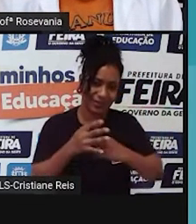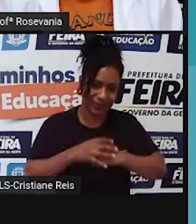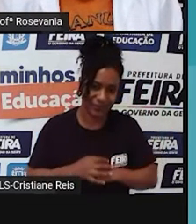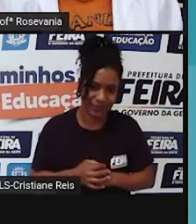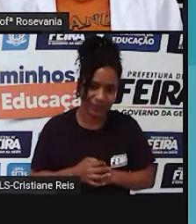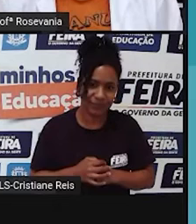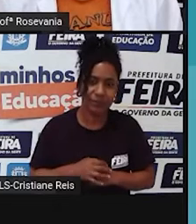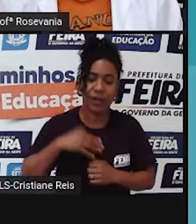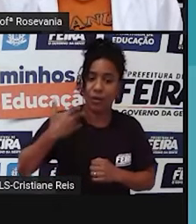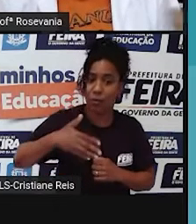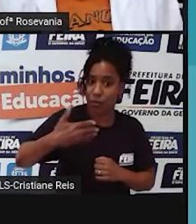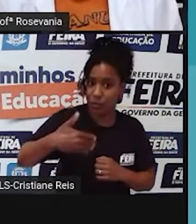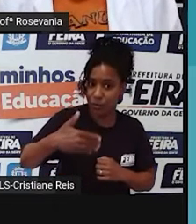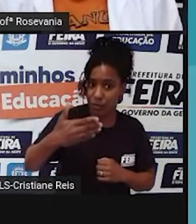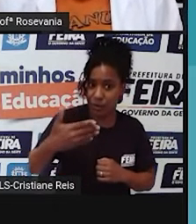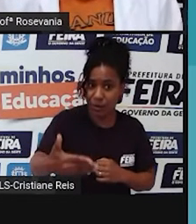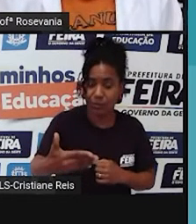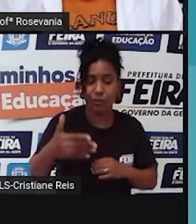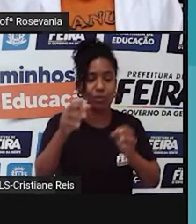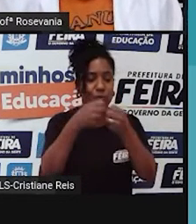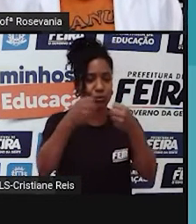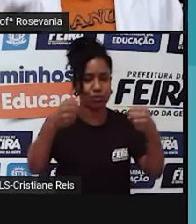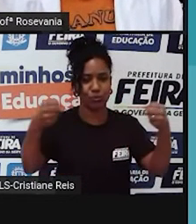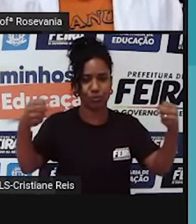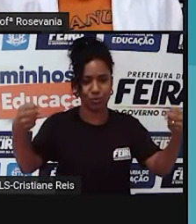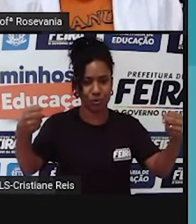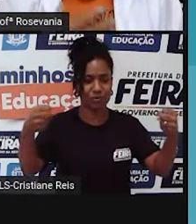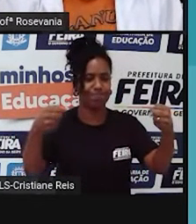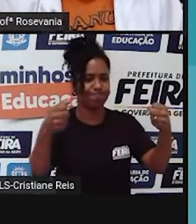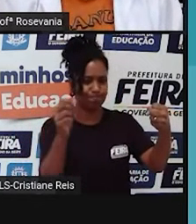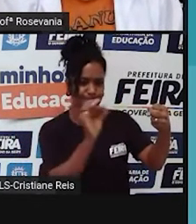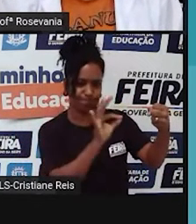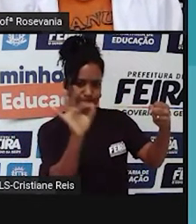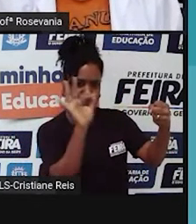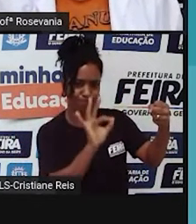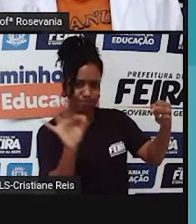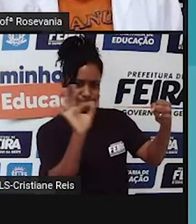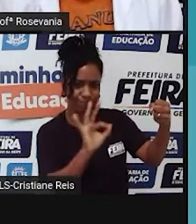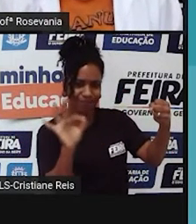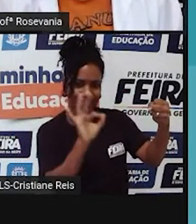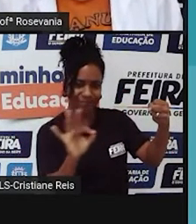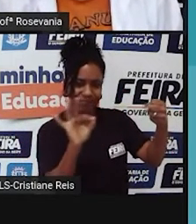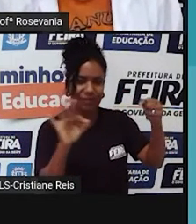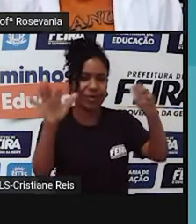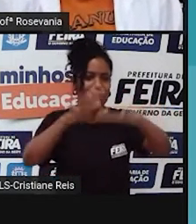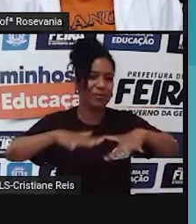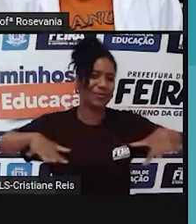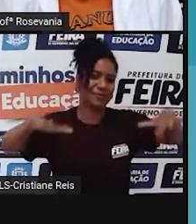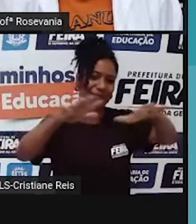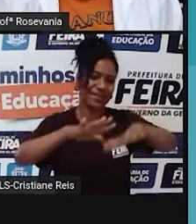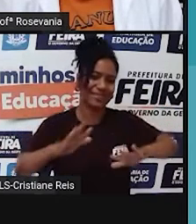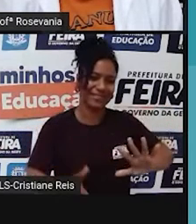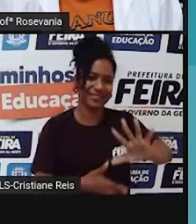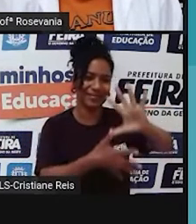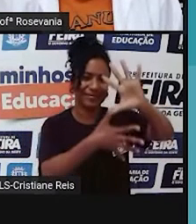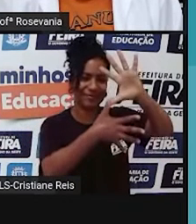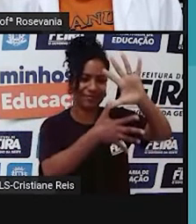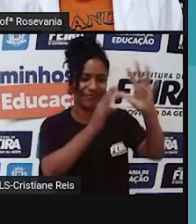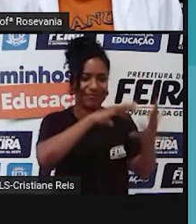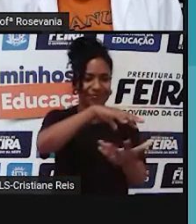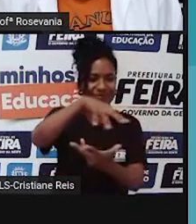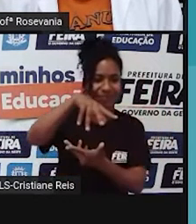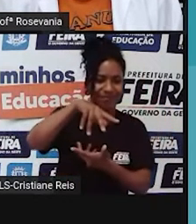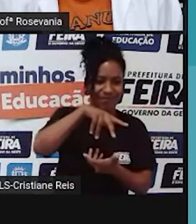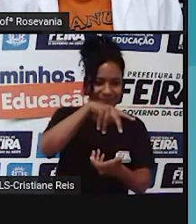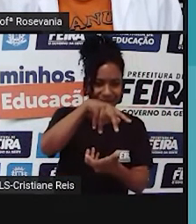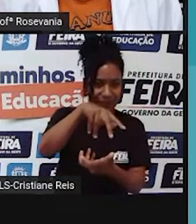agregar mais qualidade às representações, né, que a gente tem do espaço real. Então, a escala cartográfica tem